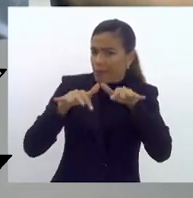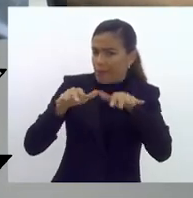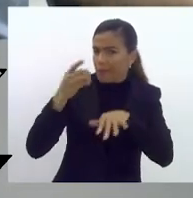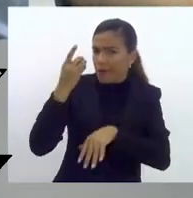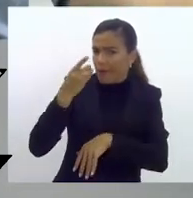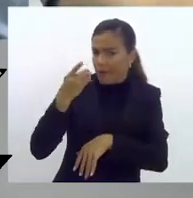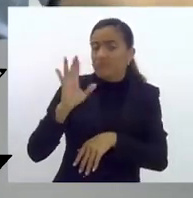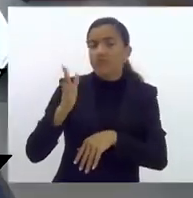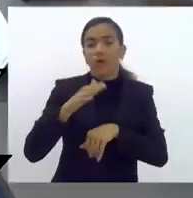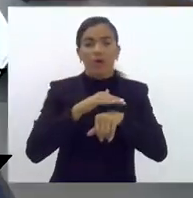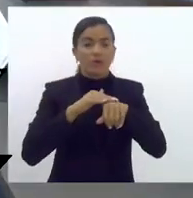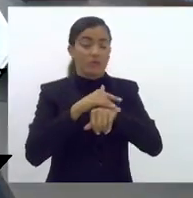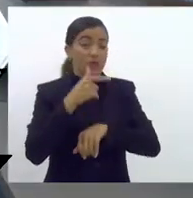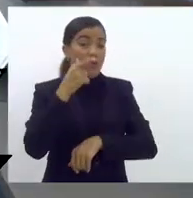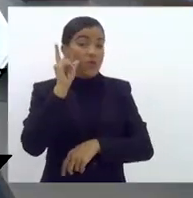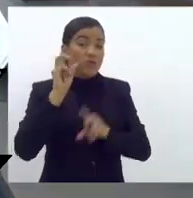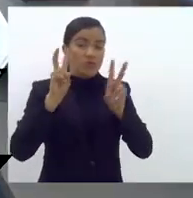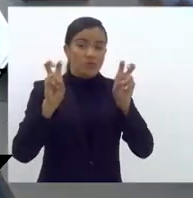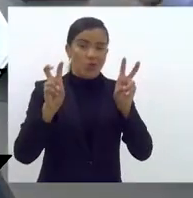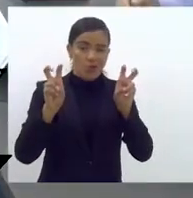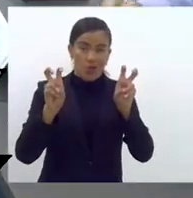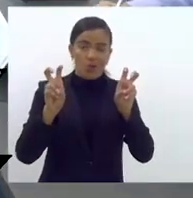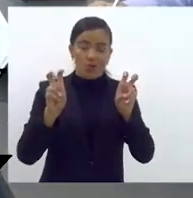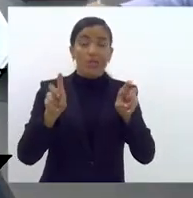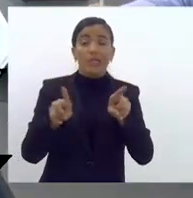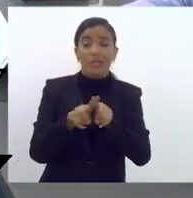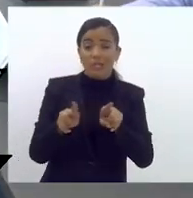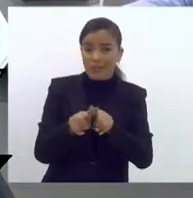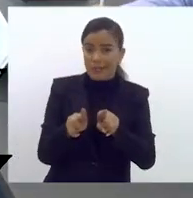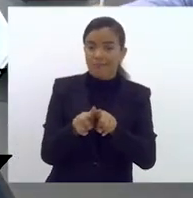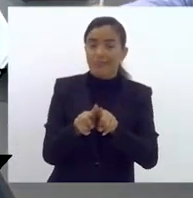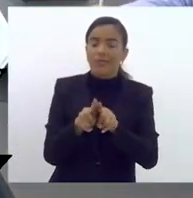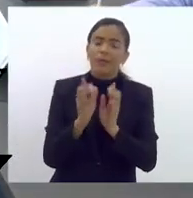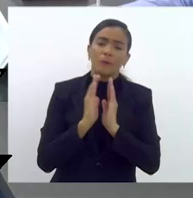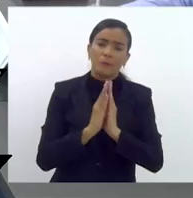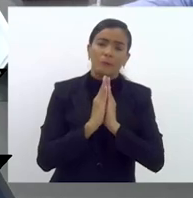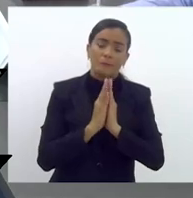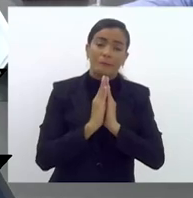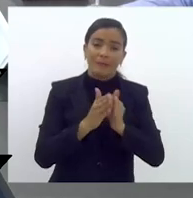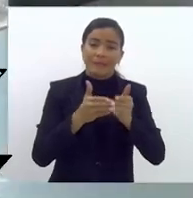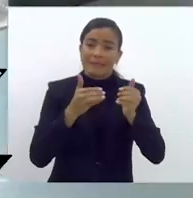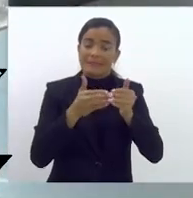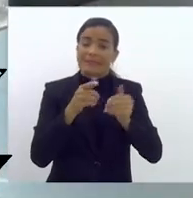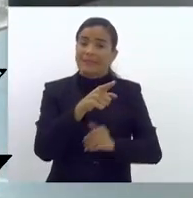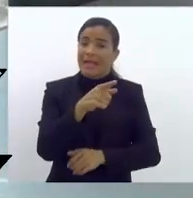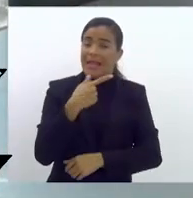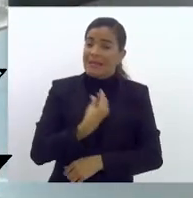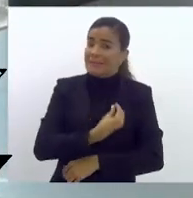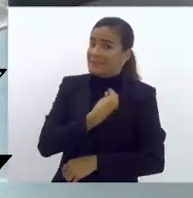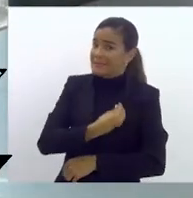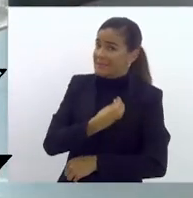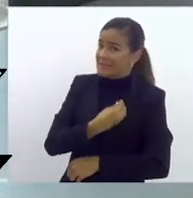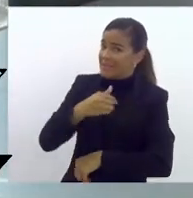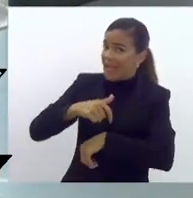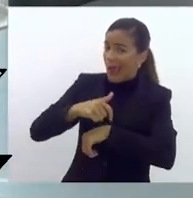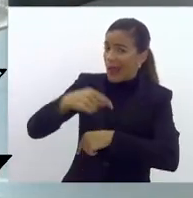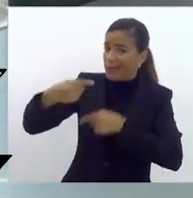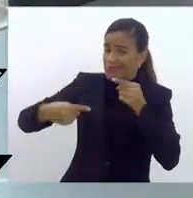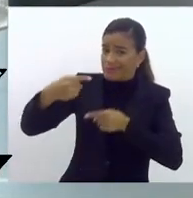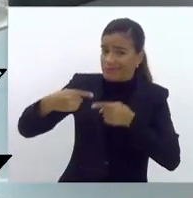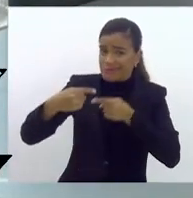conversar com o presidente ontem sobre isso e fiz aqui fiz um apelo a ele que ele esteja presente nessa discussão então